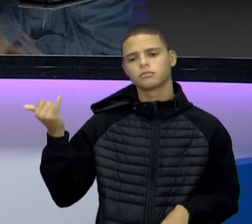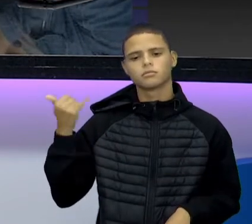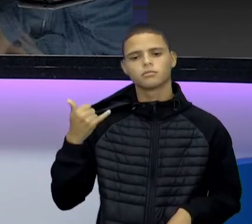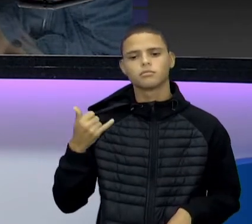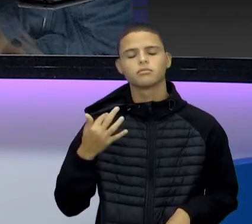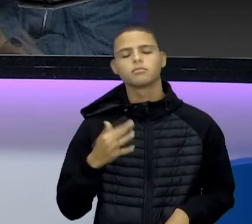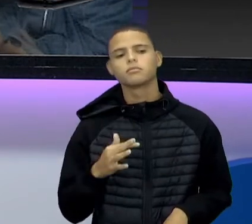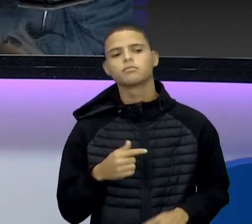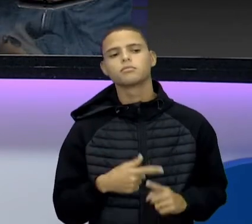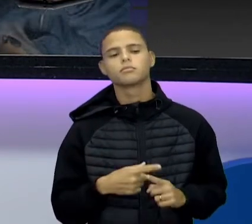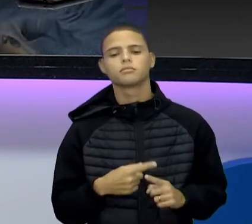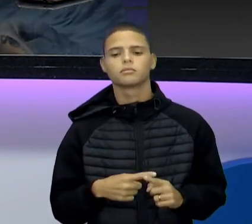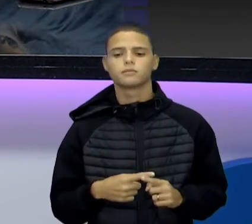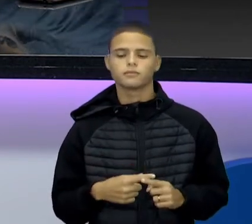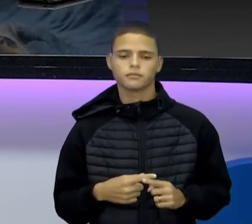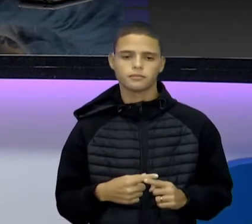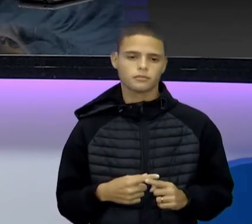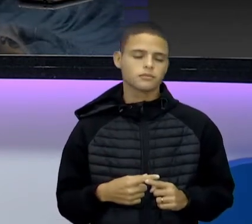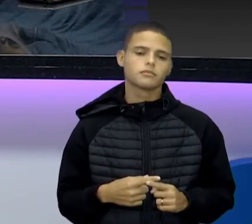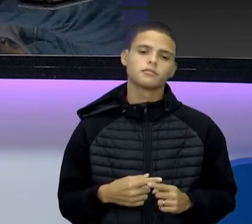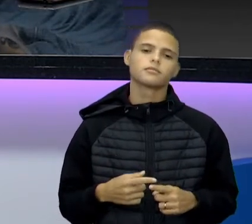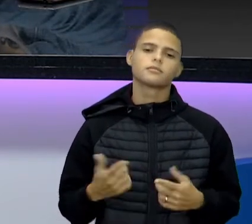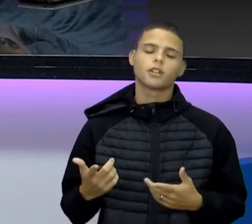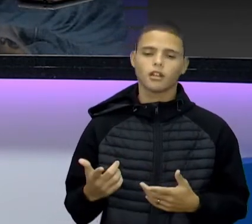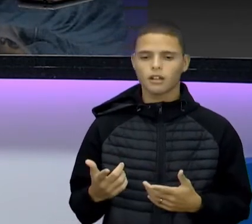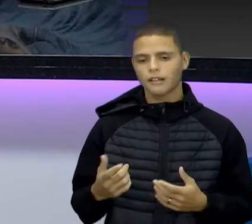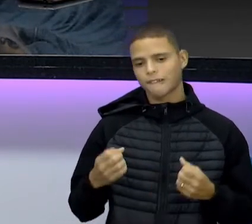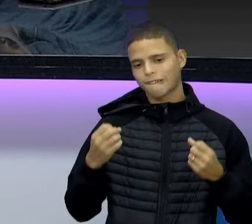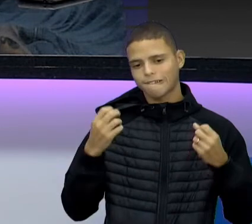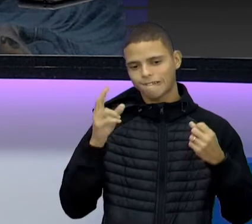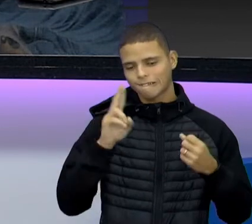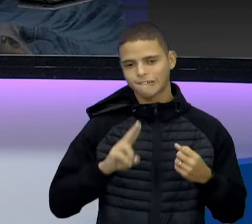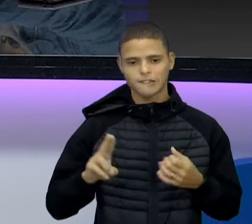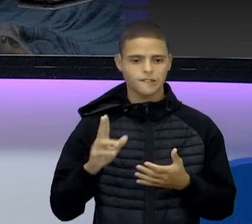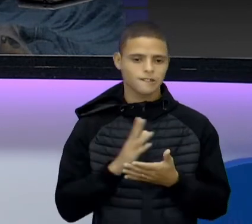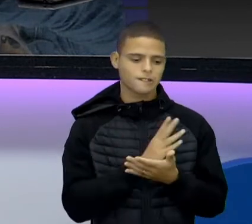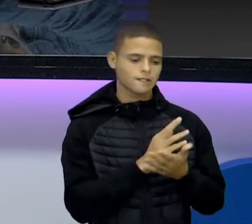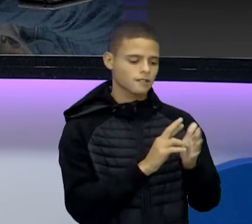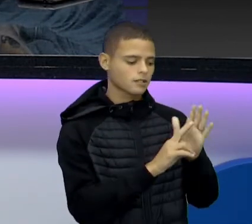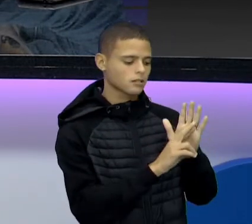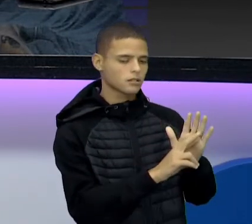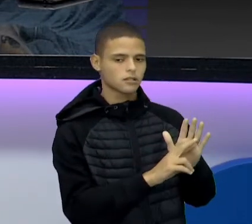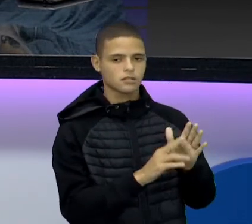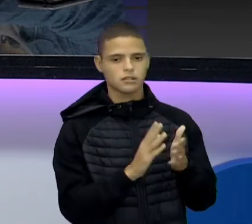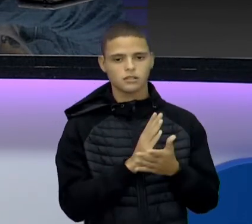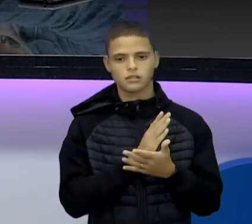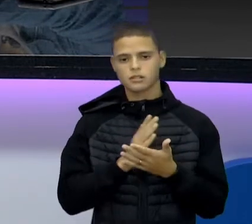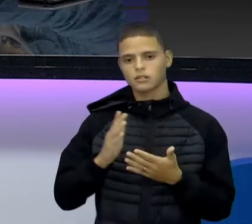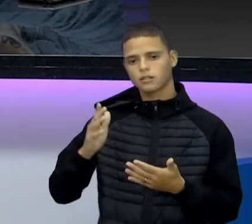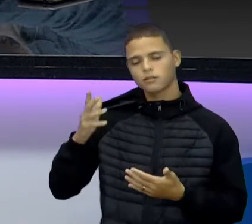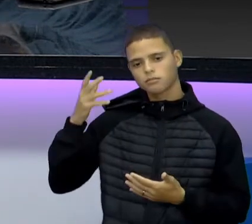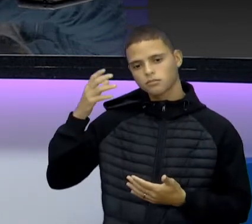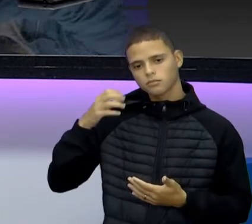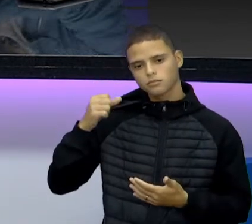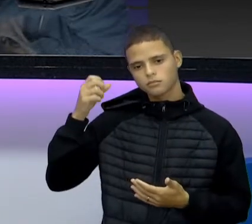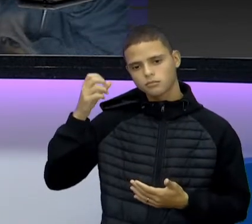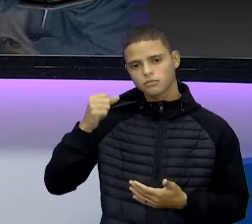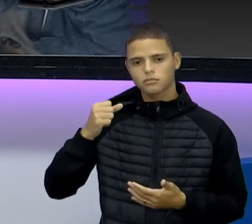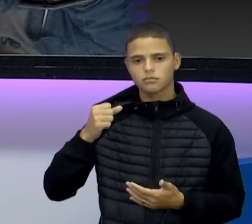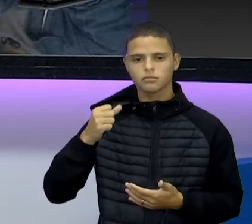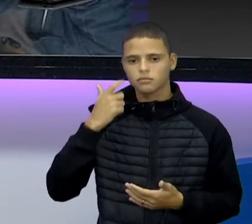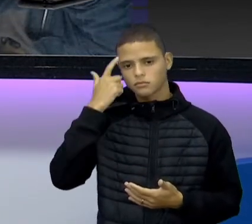dói. Diz um trecho do artigo que usou referências apenas de intelectuais brancos. O que vocês têm a me